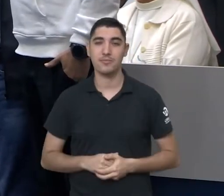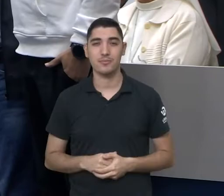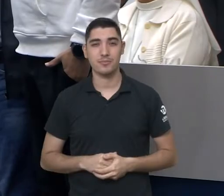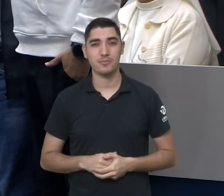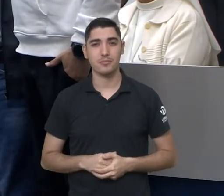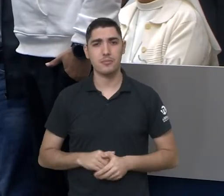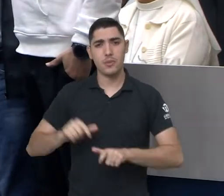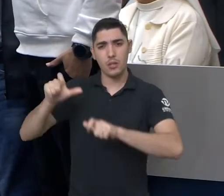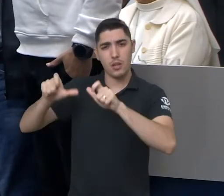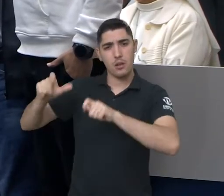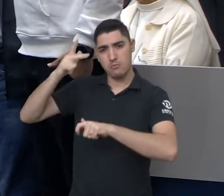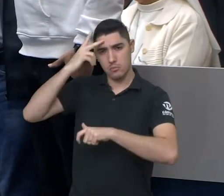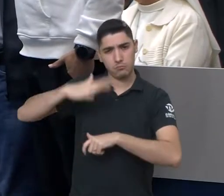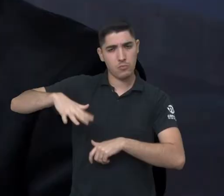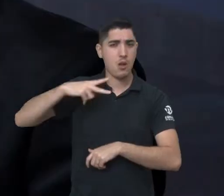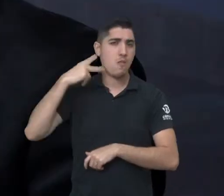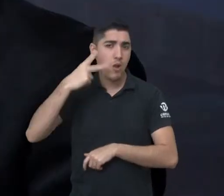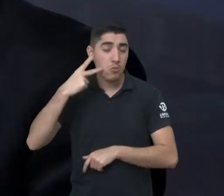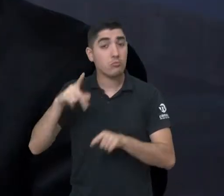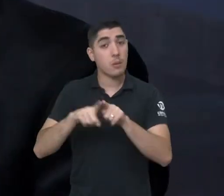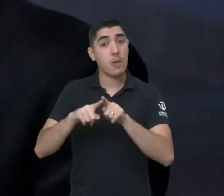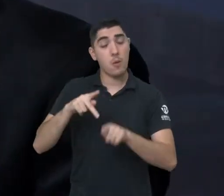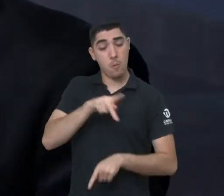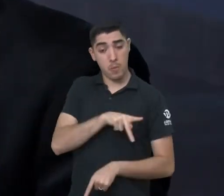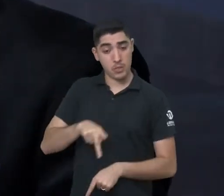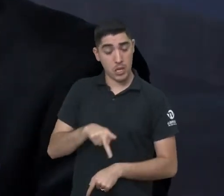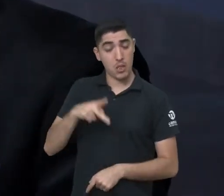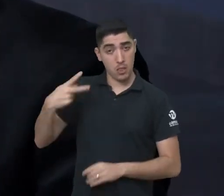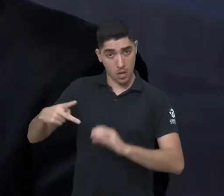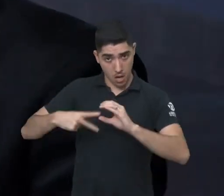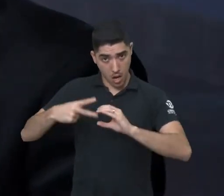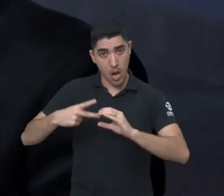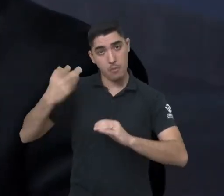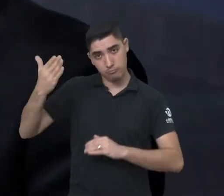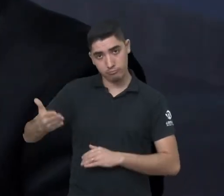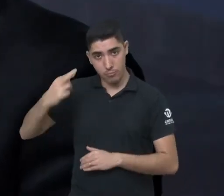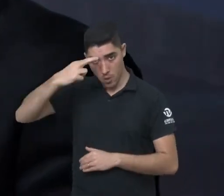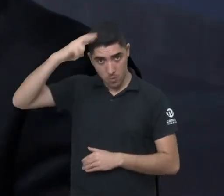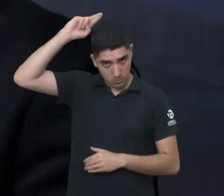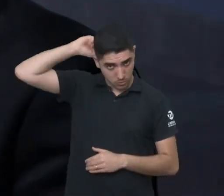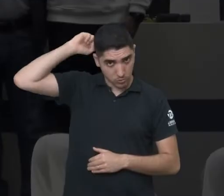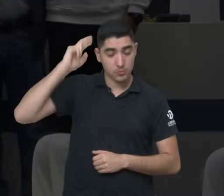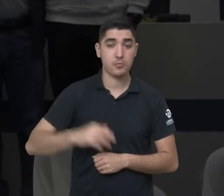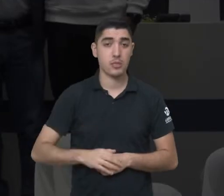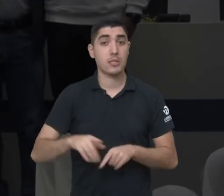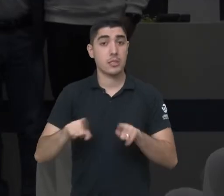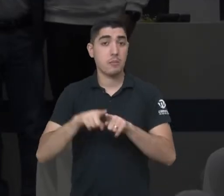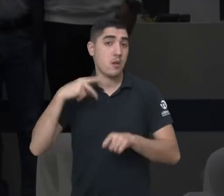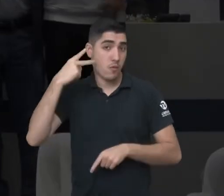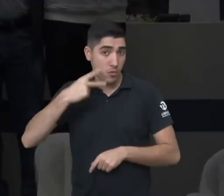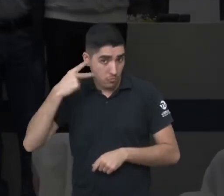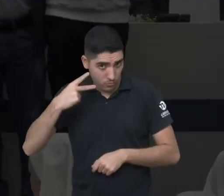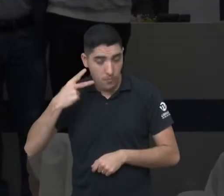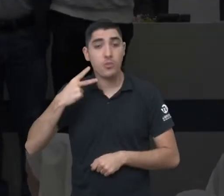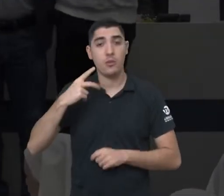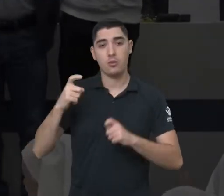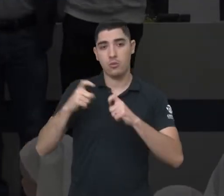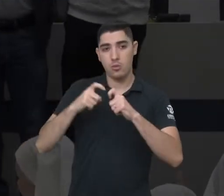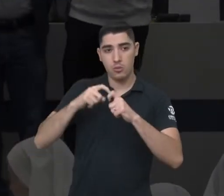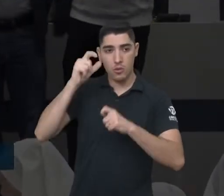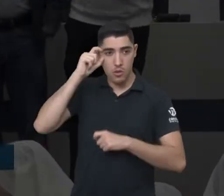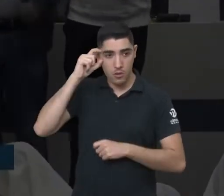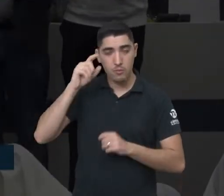autoridades acompanharam a solenidade, como o presidente da Câmara, vereador Robertinho da Padaria, os vereadores Dr.